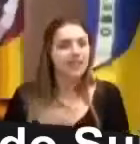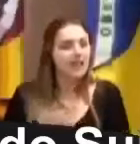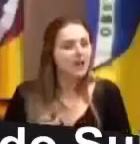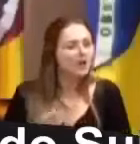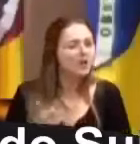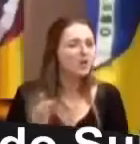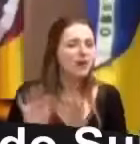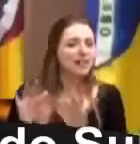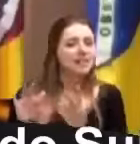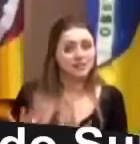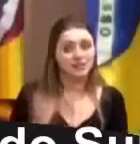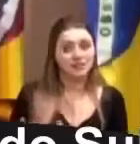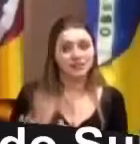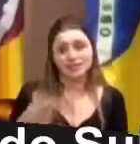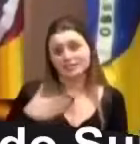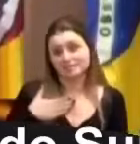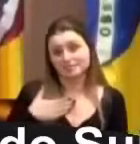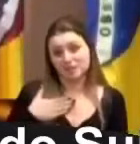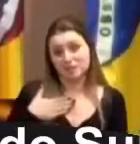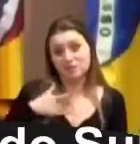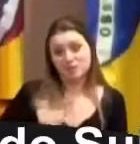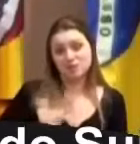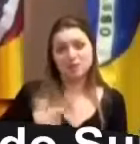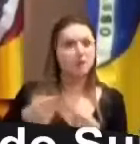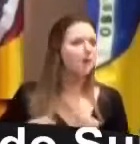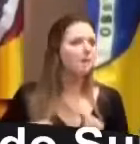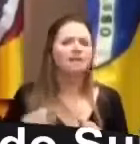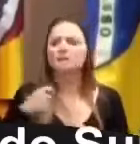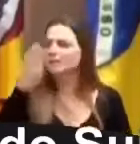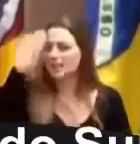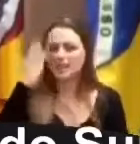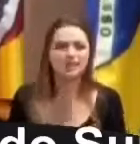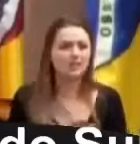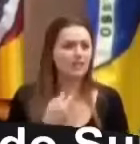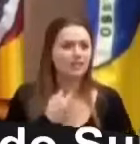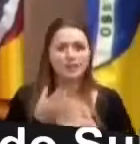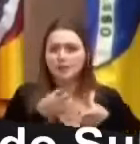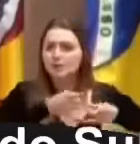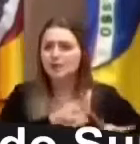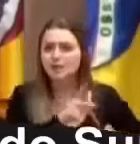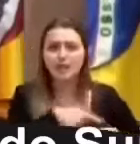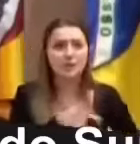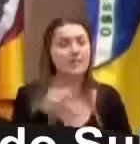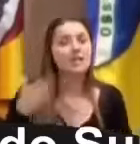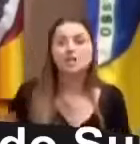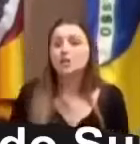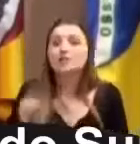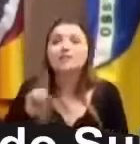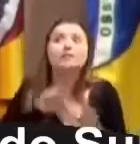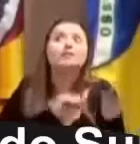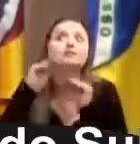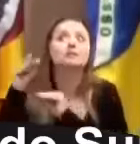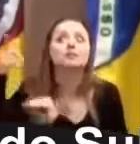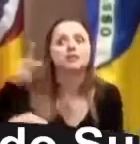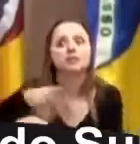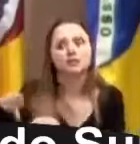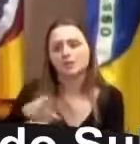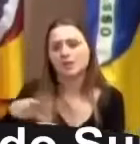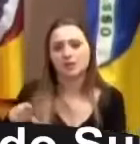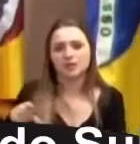Eu já estou quase no final da carreira, mas temos que ter confiança, não vamos abandonar o país. Jovens, não saiam do